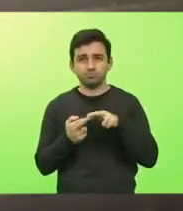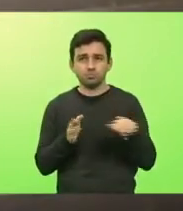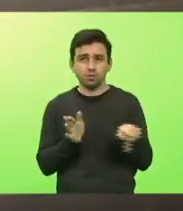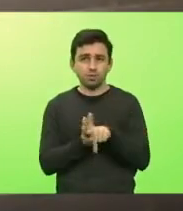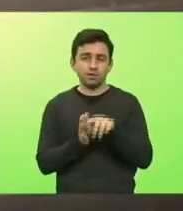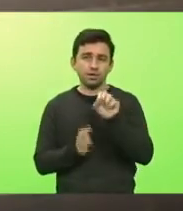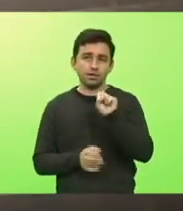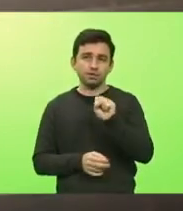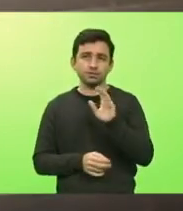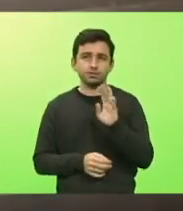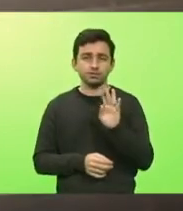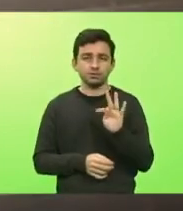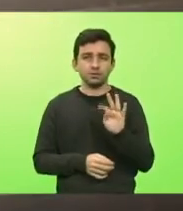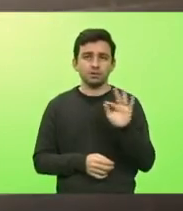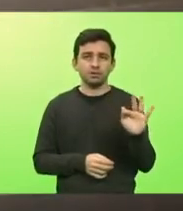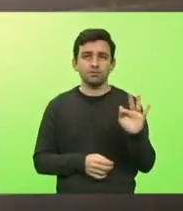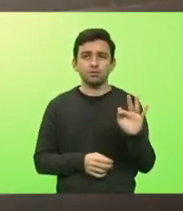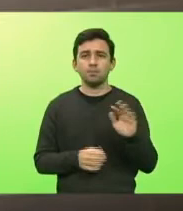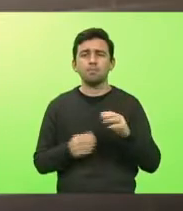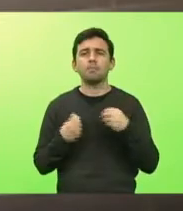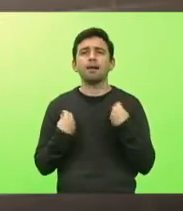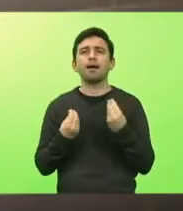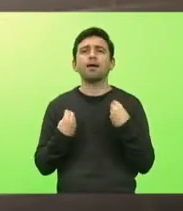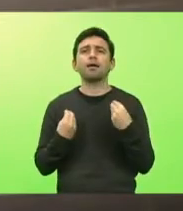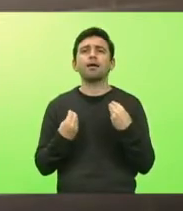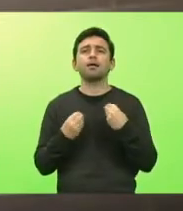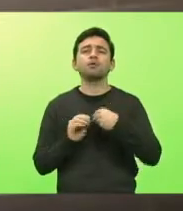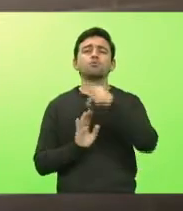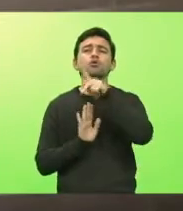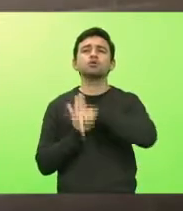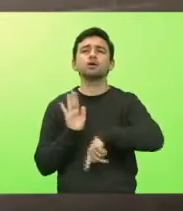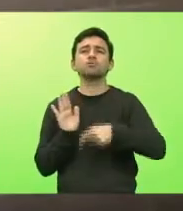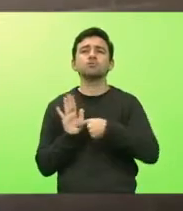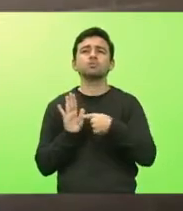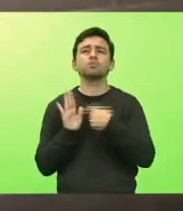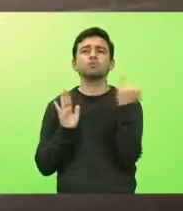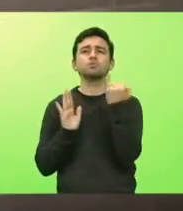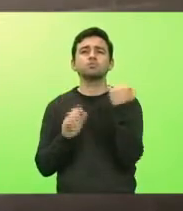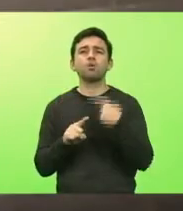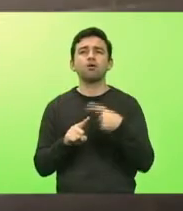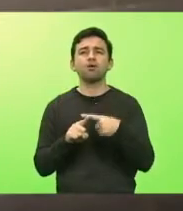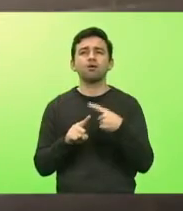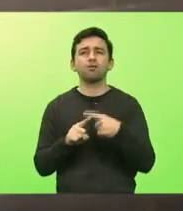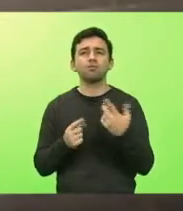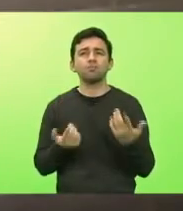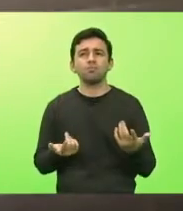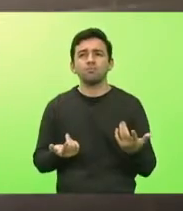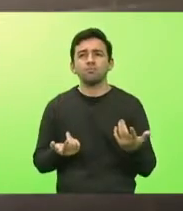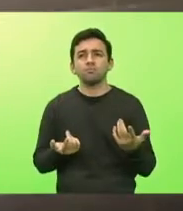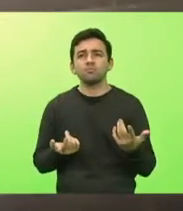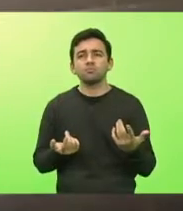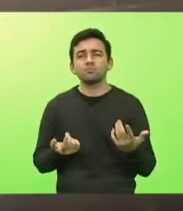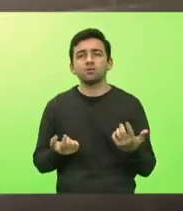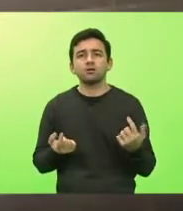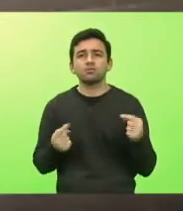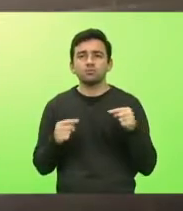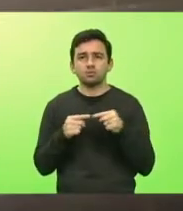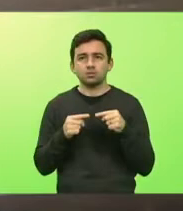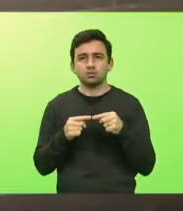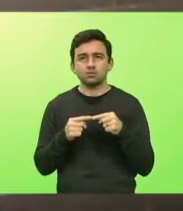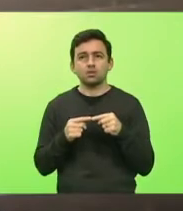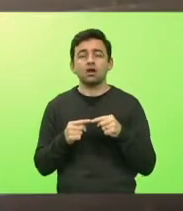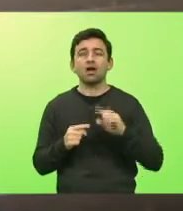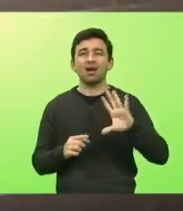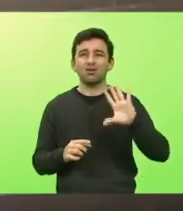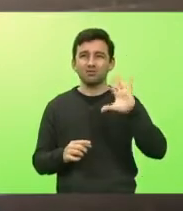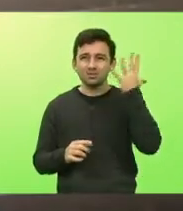STF, qual é, então, a relevância de uma matéria como essa, não é? Então, diante do quadro que está acontecendo,